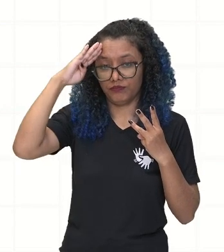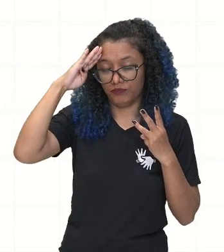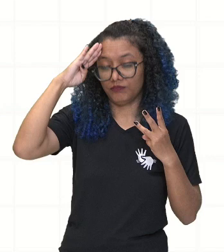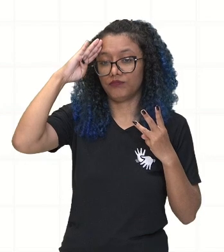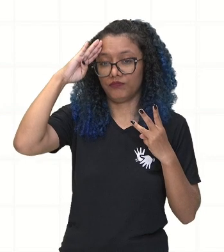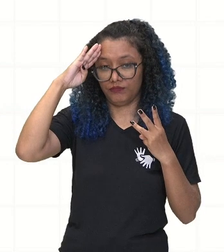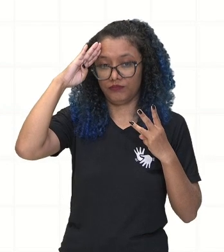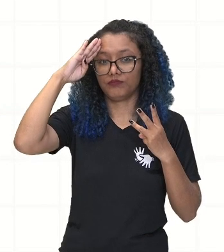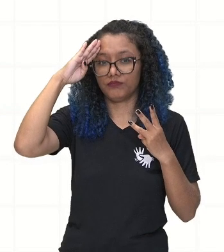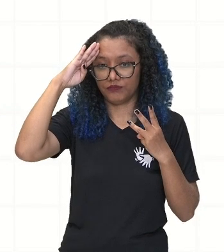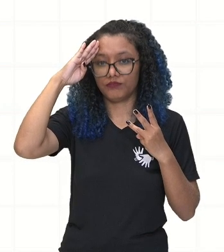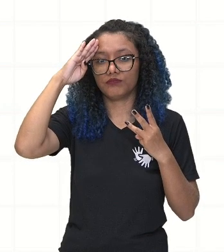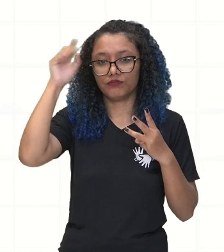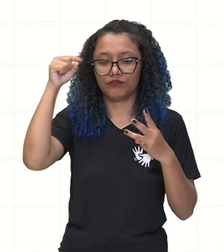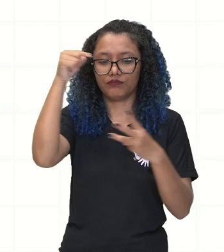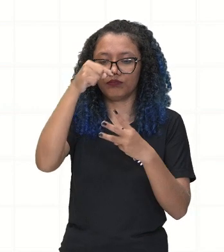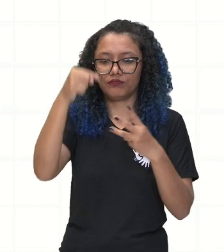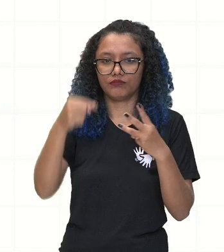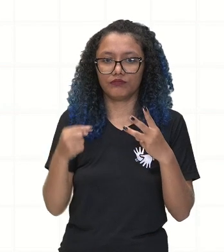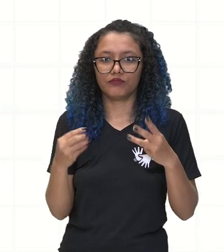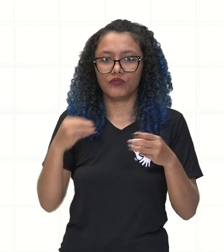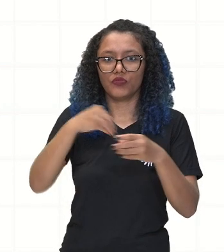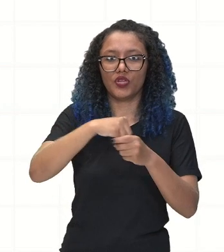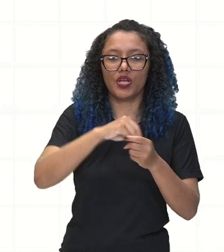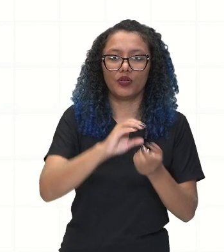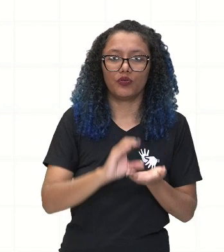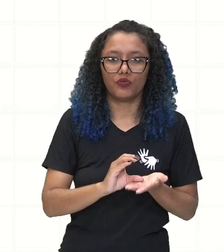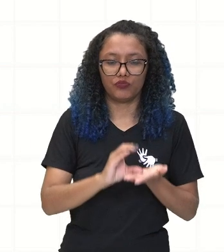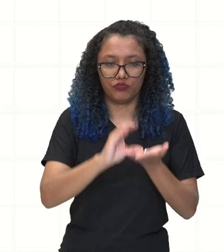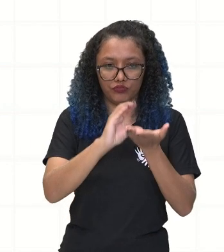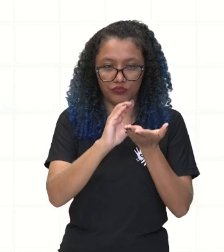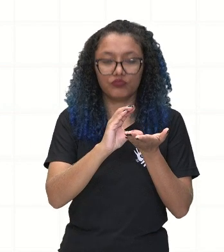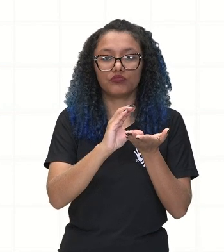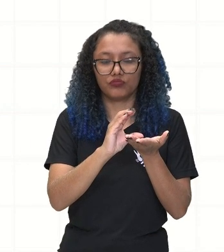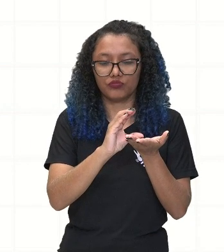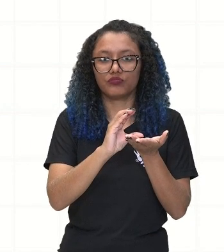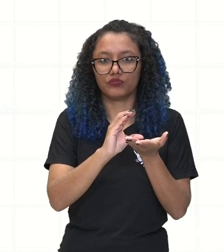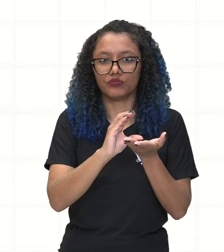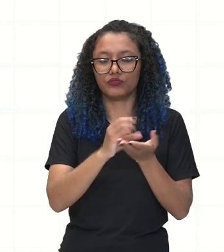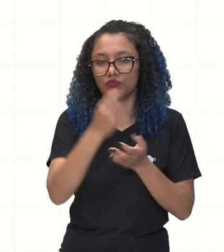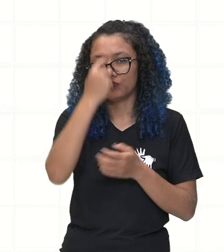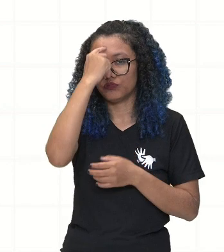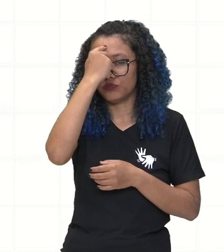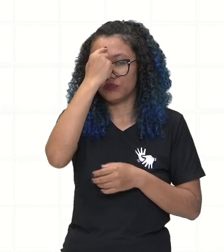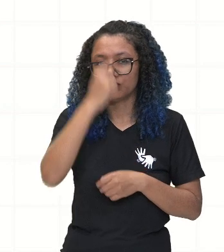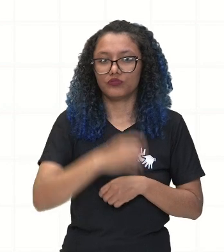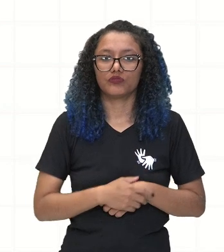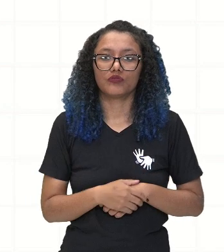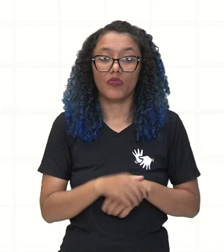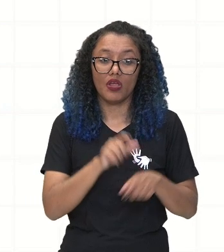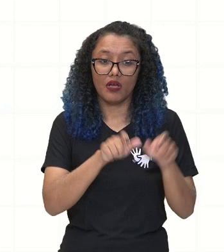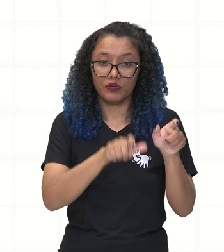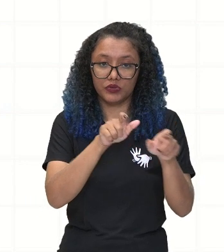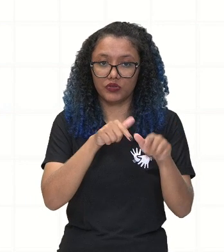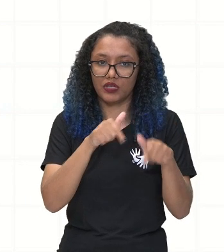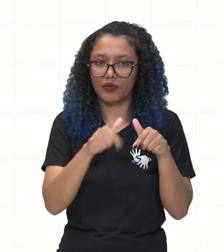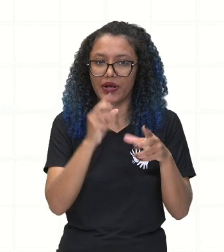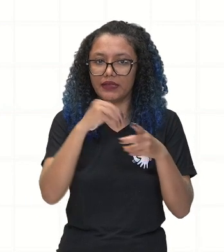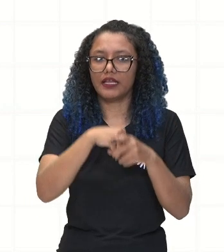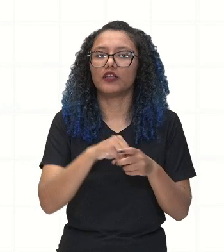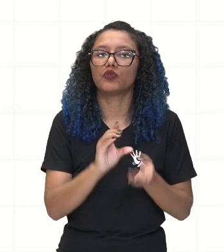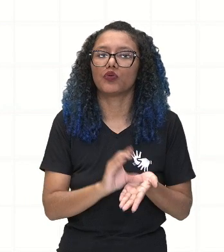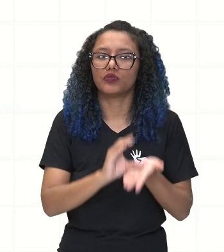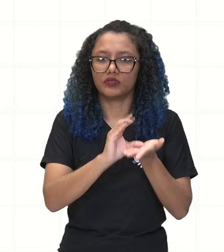ali compondo o quadro de funcionários do Conselho das Índias. Esses cargos eles